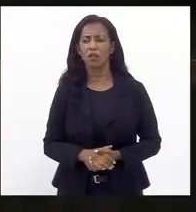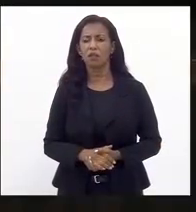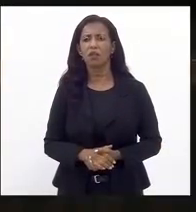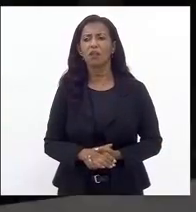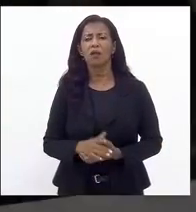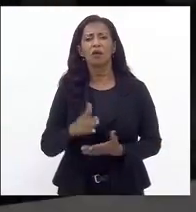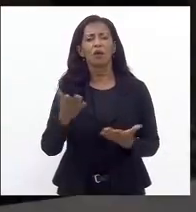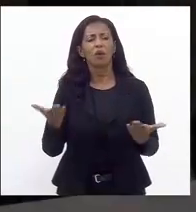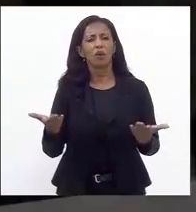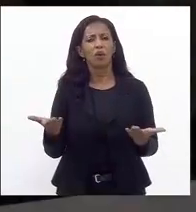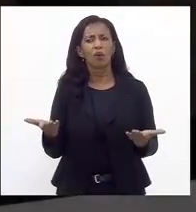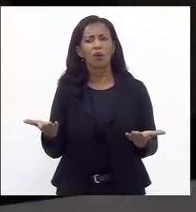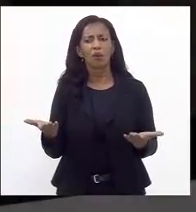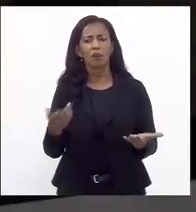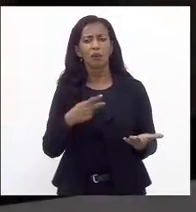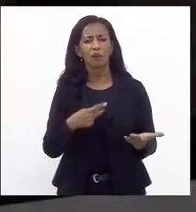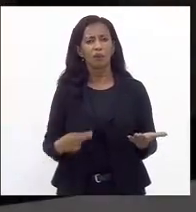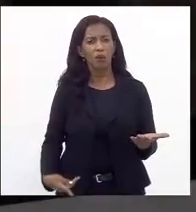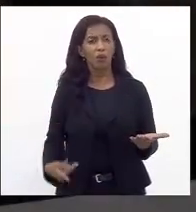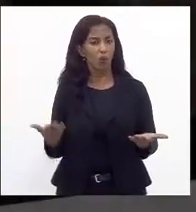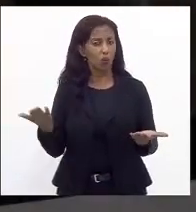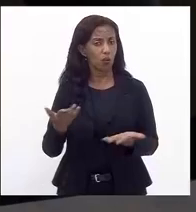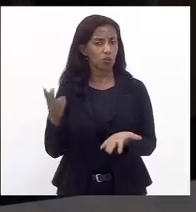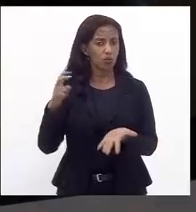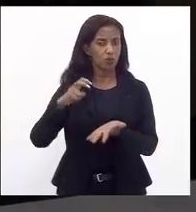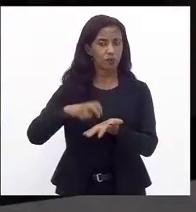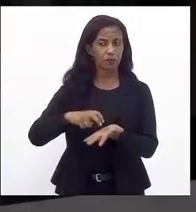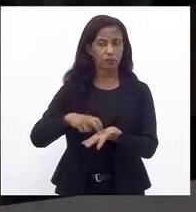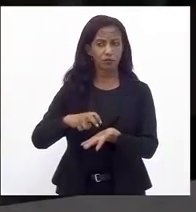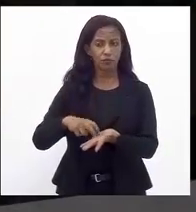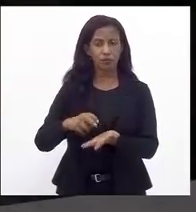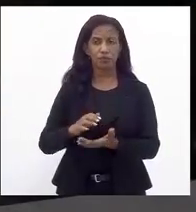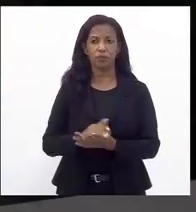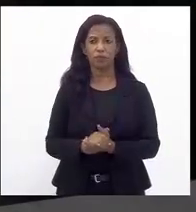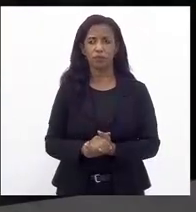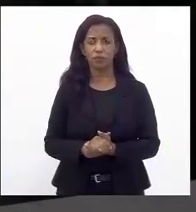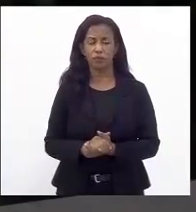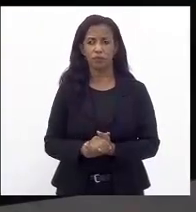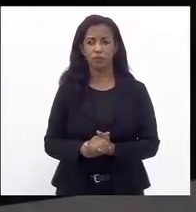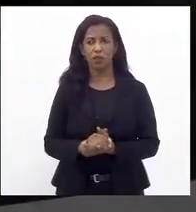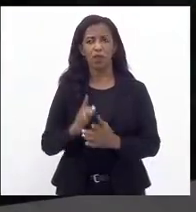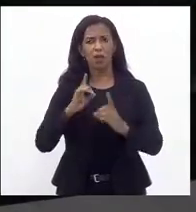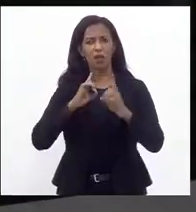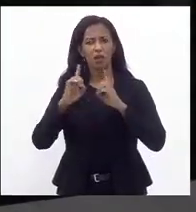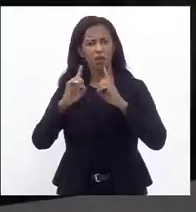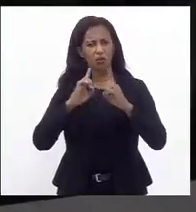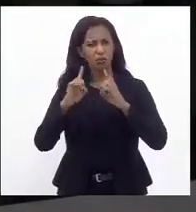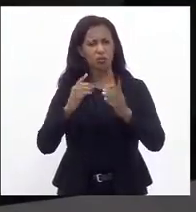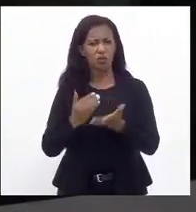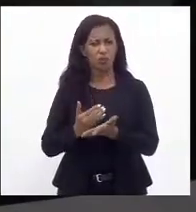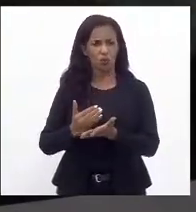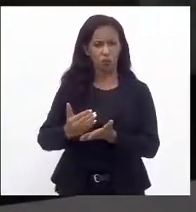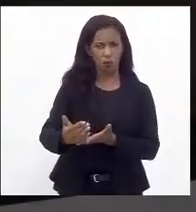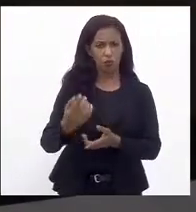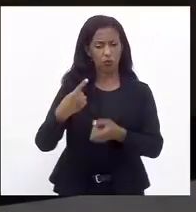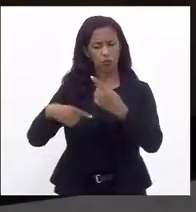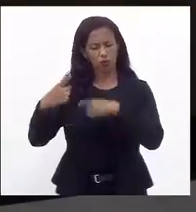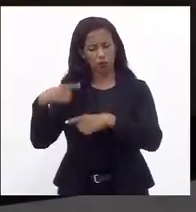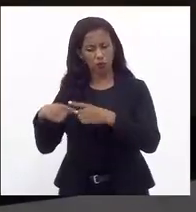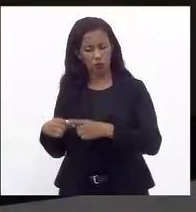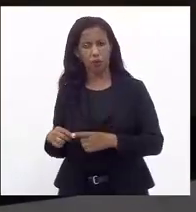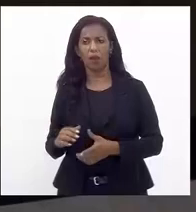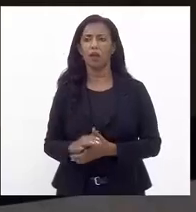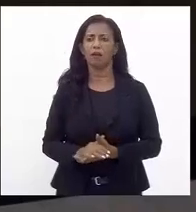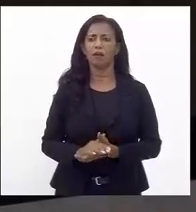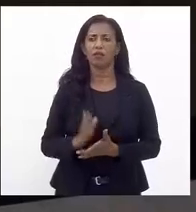adaptador votado hoje Presidente hoje de manhã na na discussão que se iniciou aqui de voltar